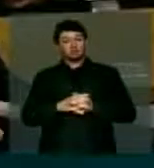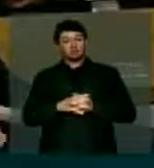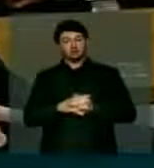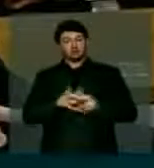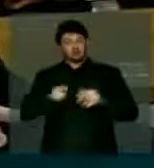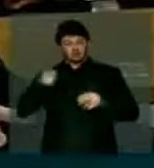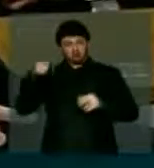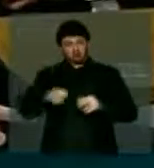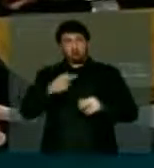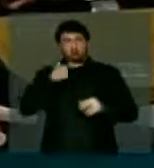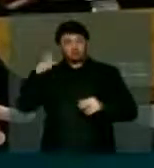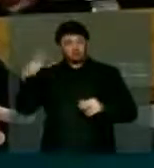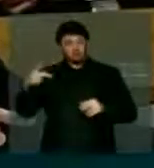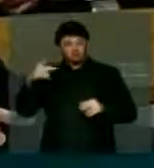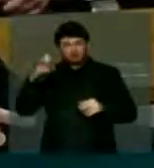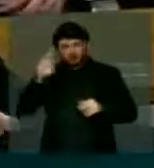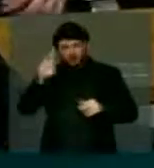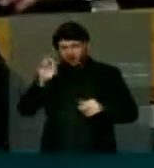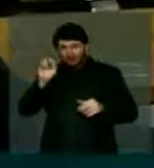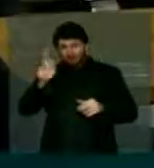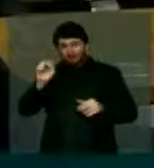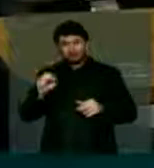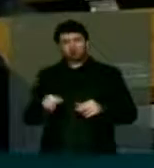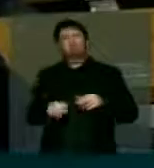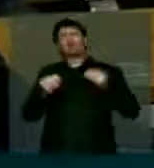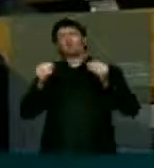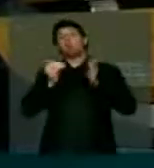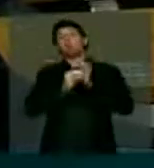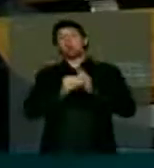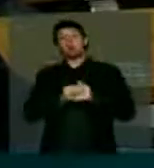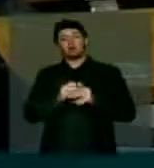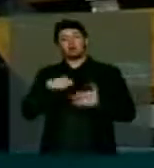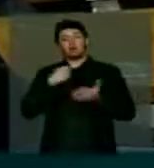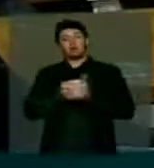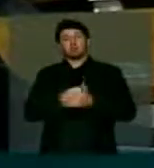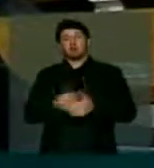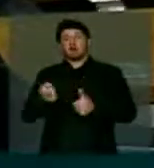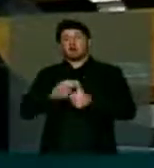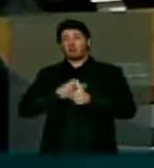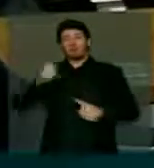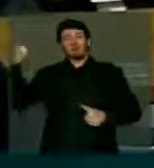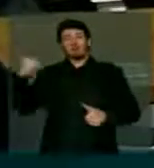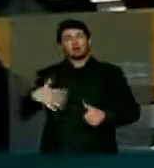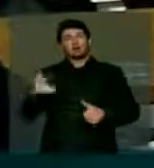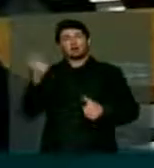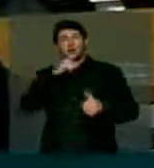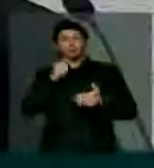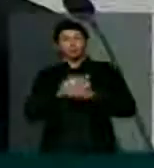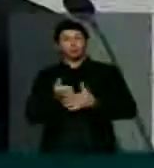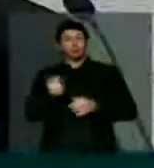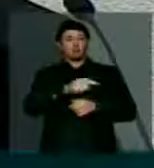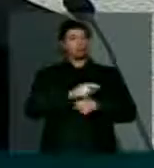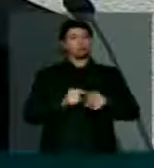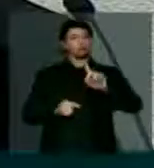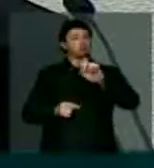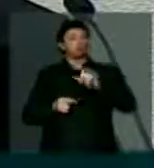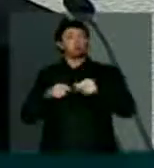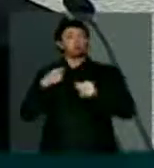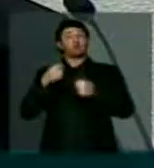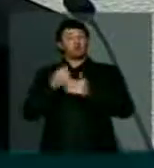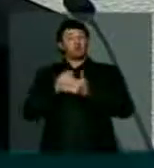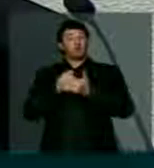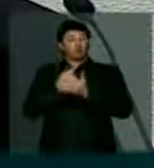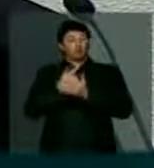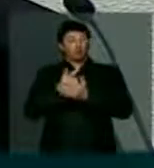Poderia impor a sua vontade? Sim. E como é que está escrito lá se nós pagamos uma multa tamanha para adquirir a outra parte? Multa não, nós pagamos o